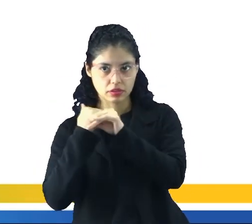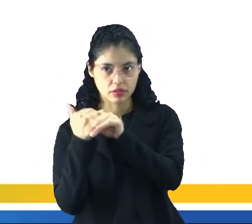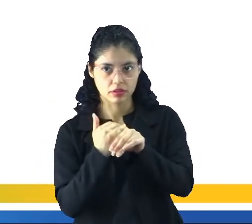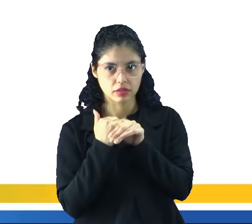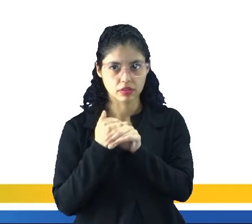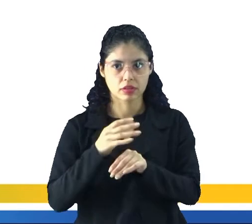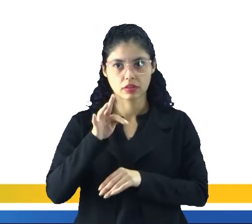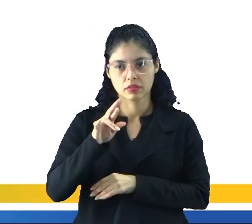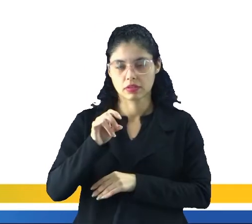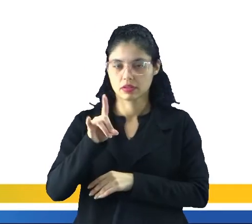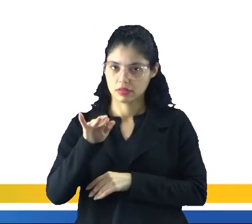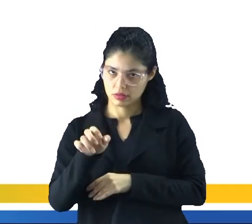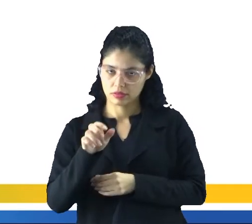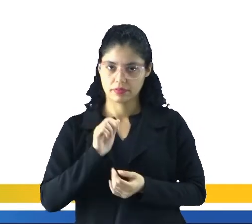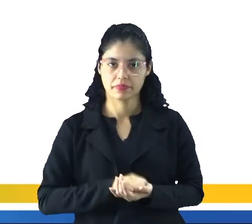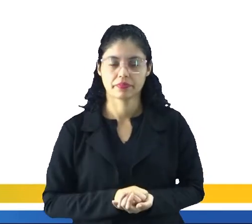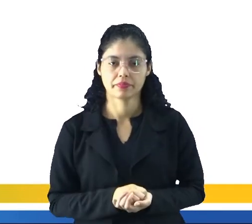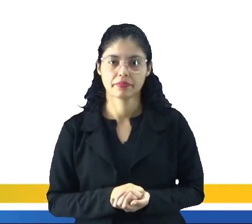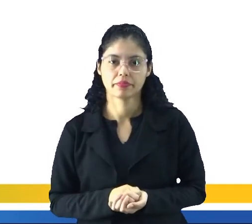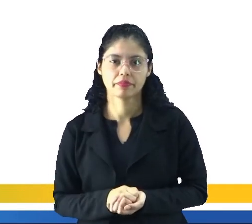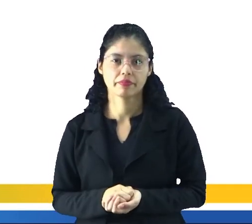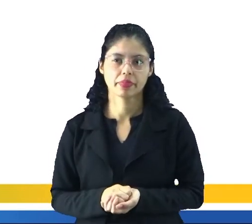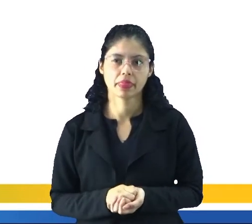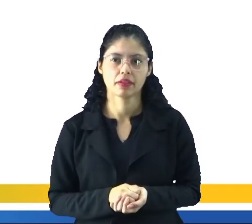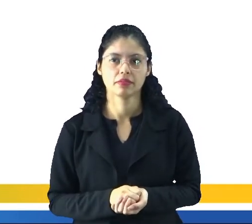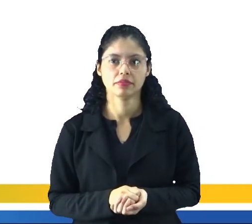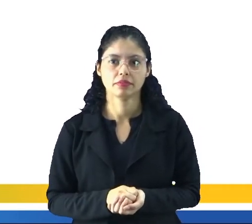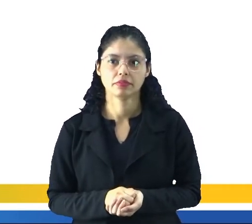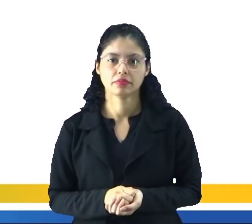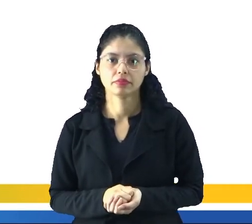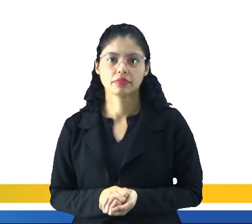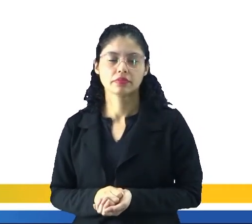Liberdade, igualdade e fraternidade, né? Que são